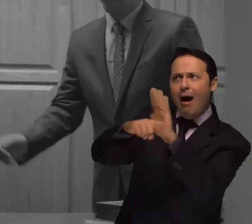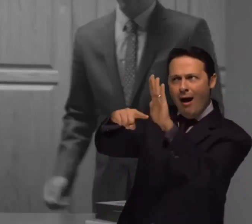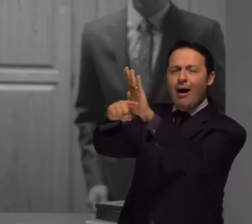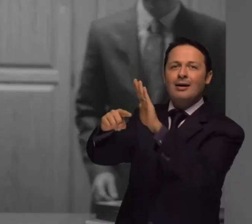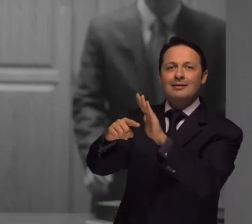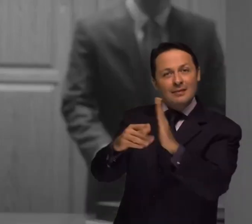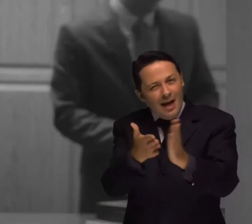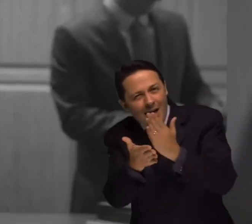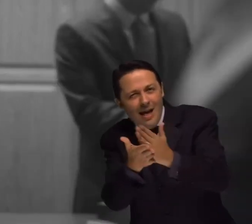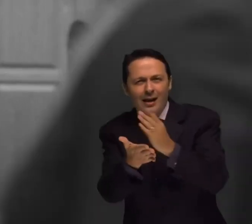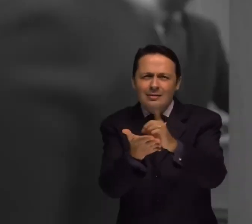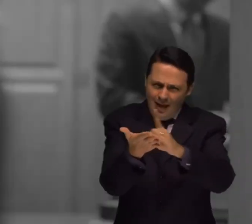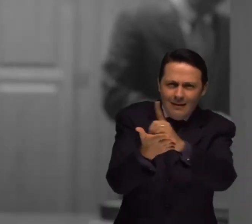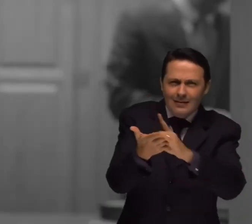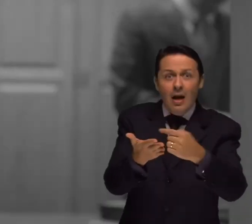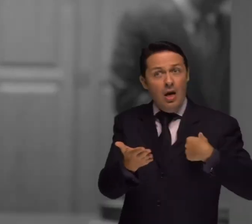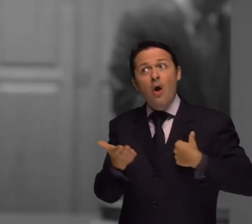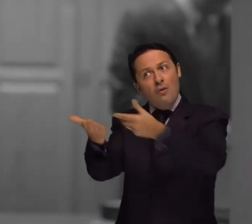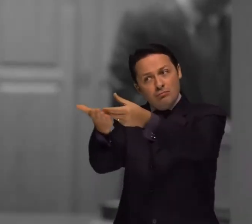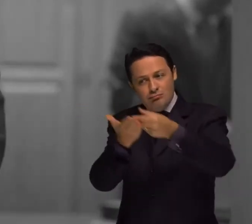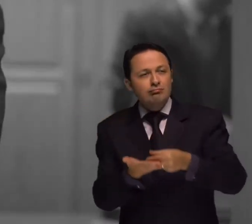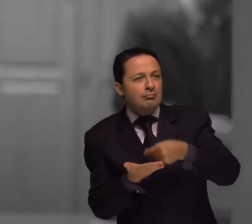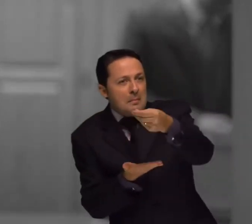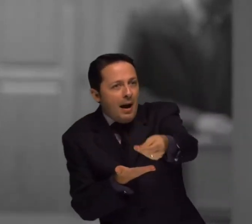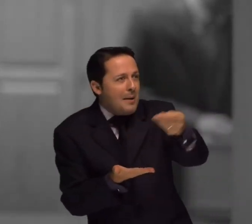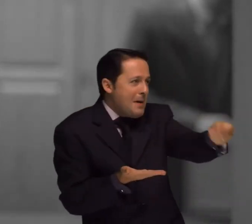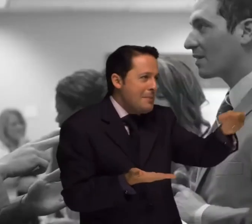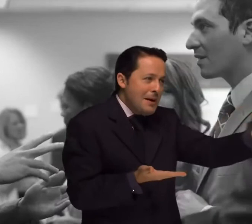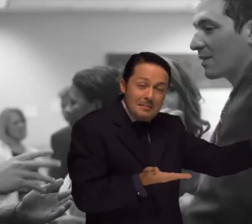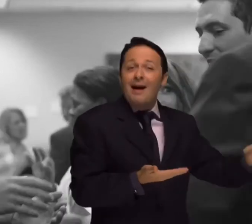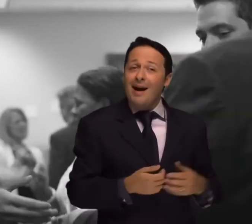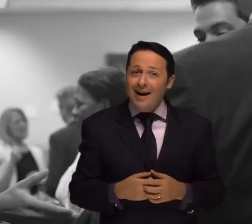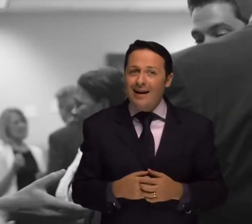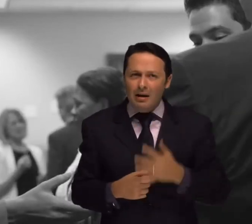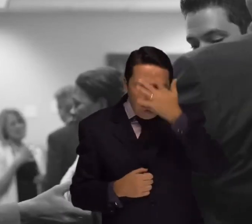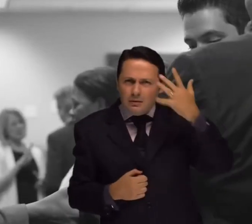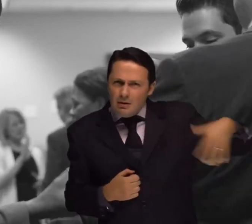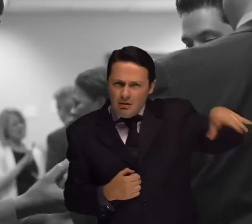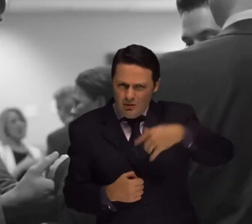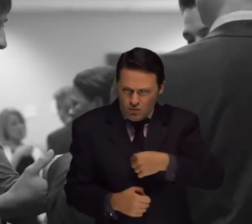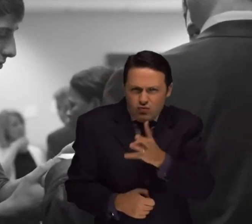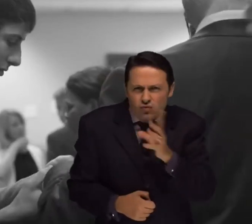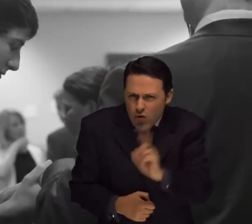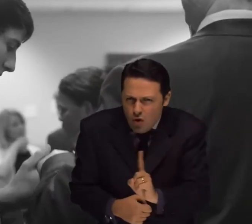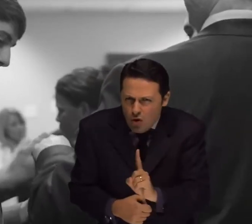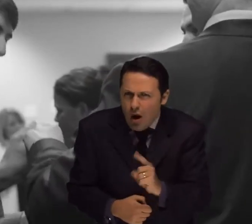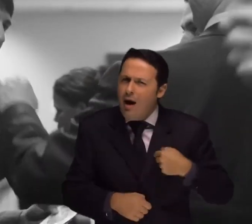Minha designação é distribuir as publicações. Eu entrego as revistas e os DVDs para os